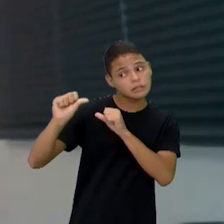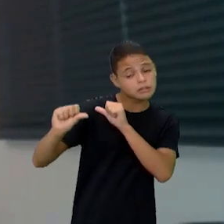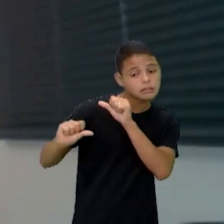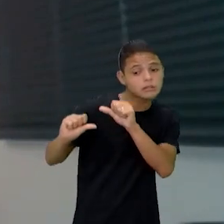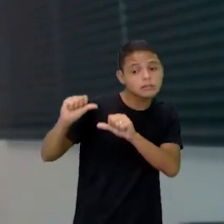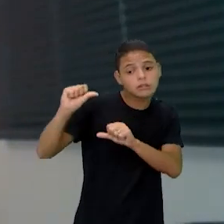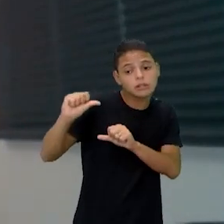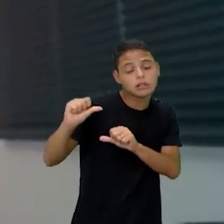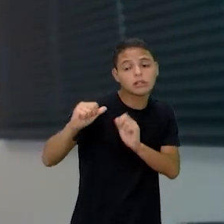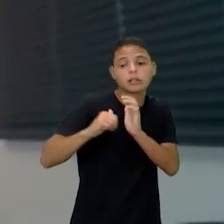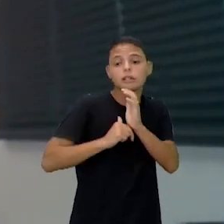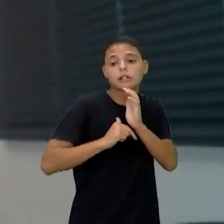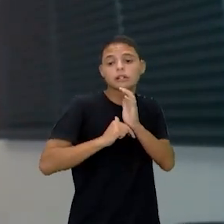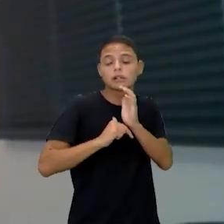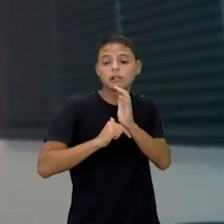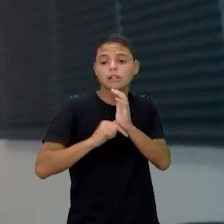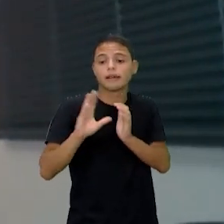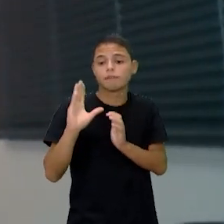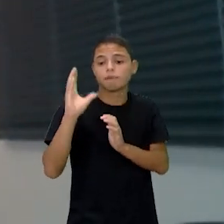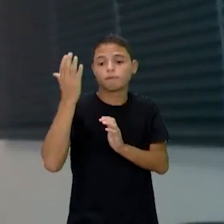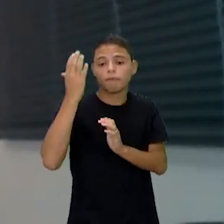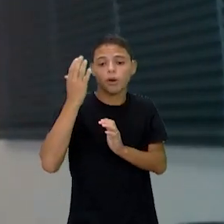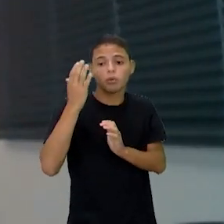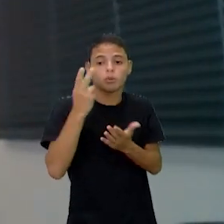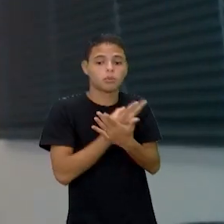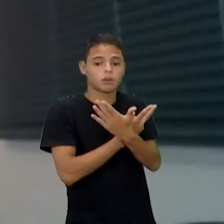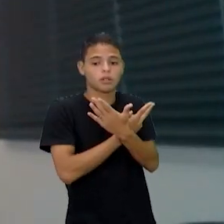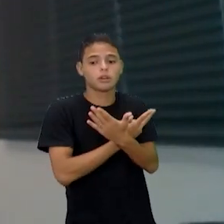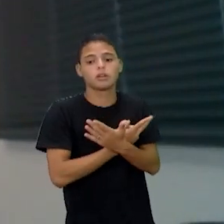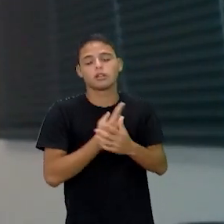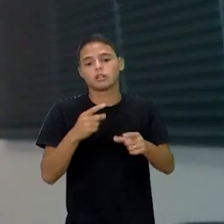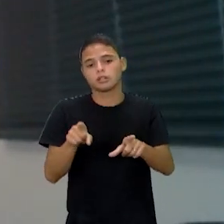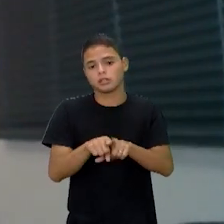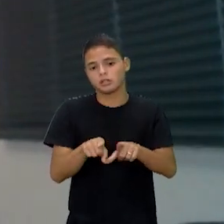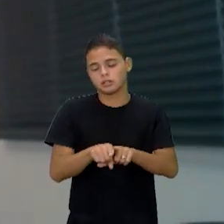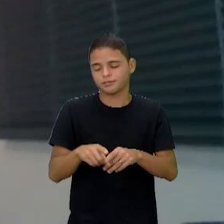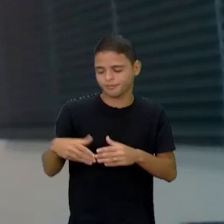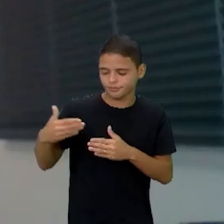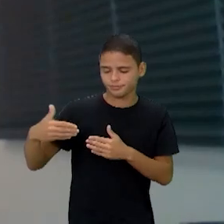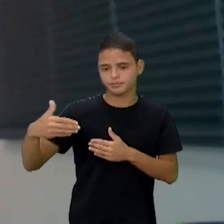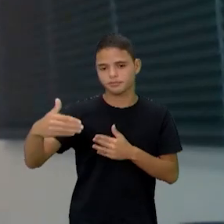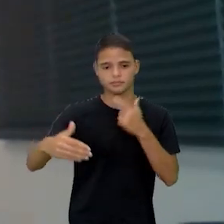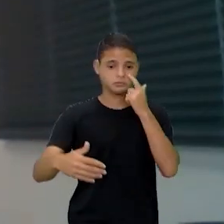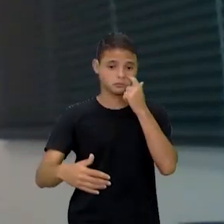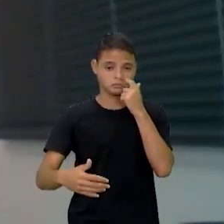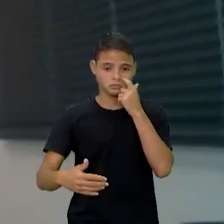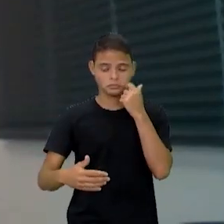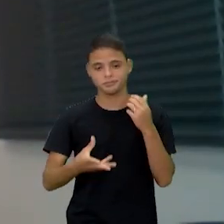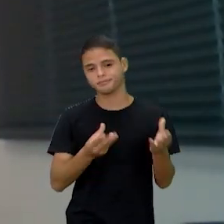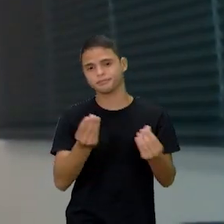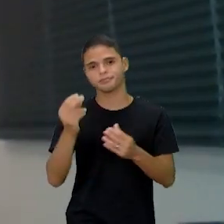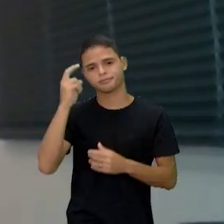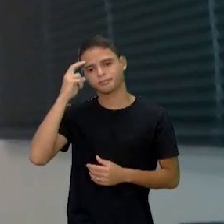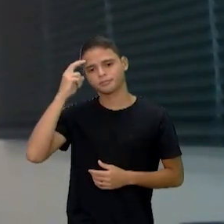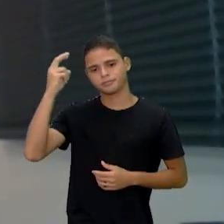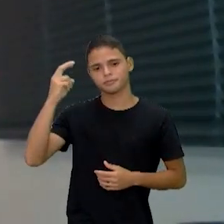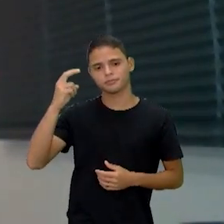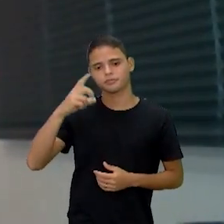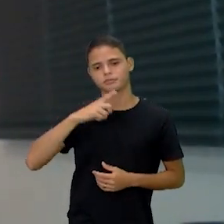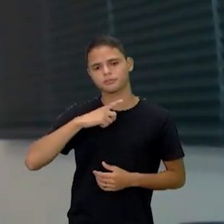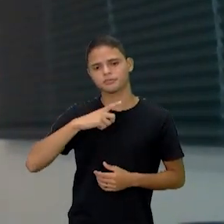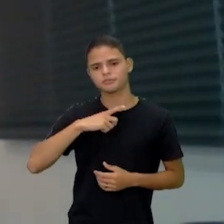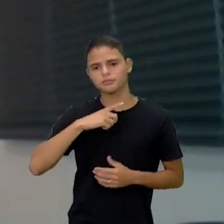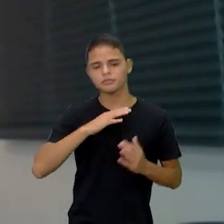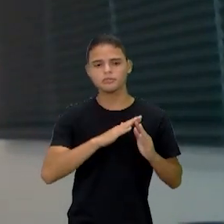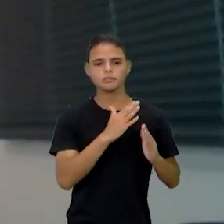Tem estudantes que passam pelo período da escolarização inteira sem serem reconhecidos. Então, tem muito superdotado que a gente fala que sobrevivem